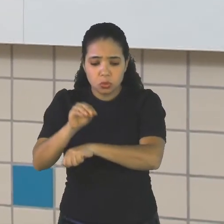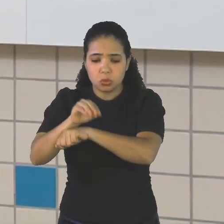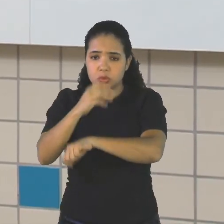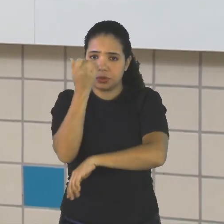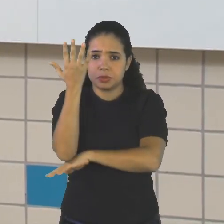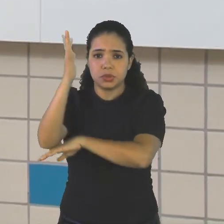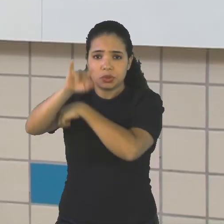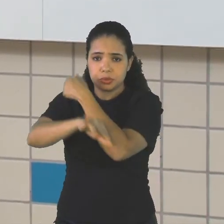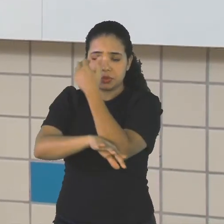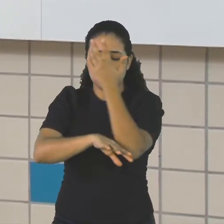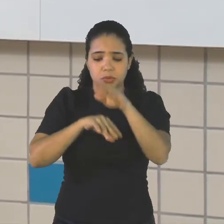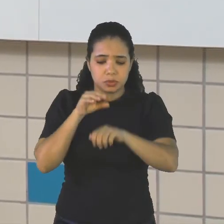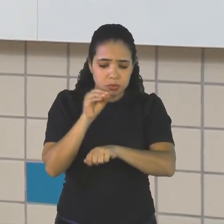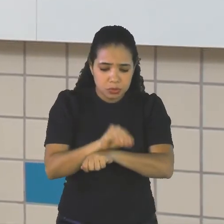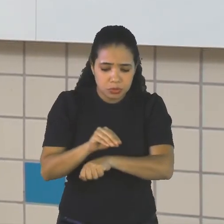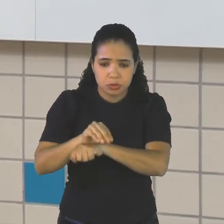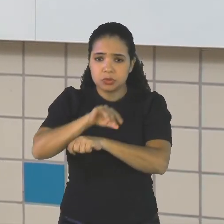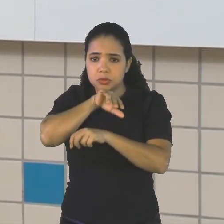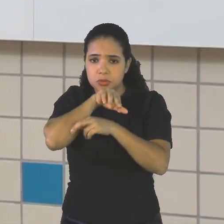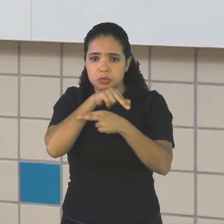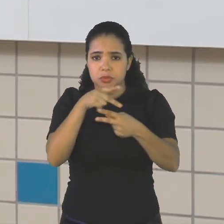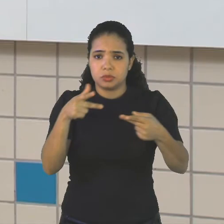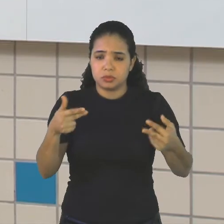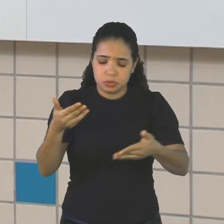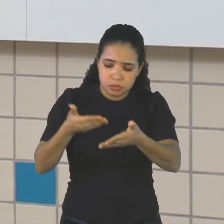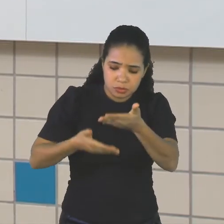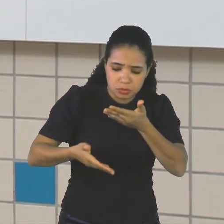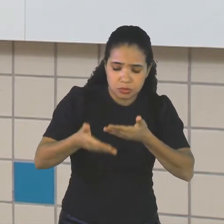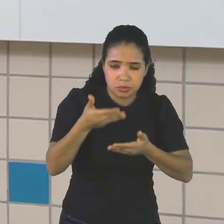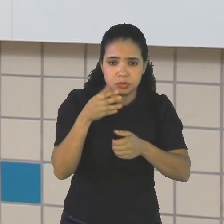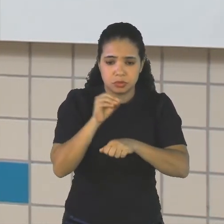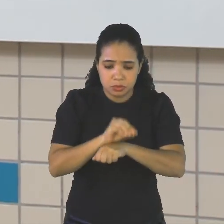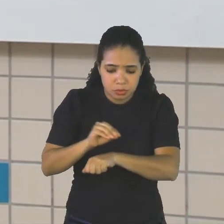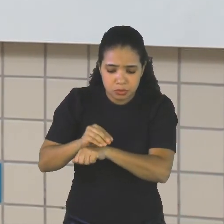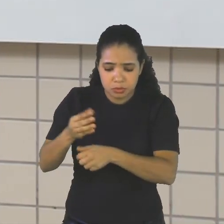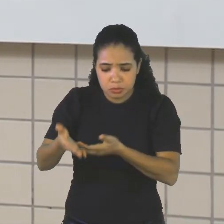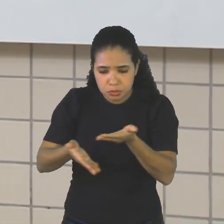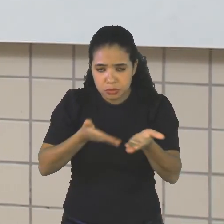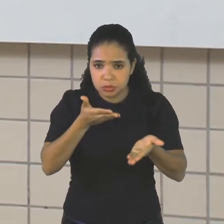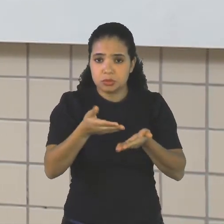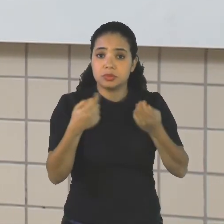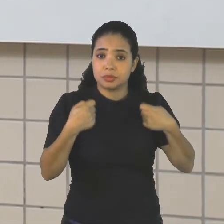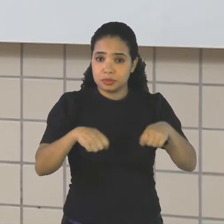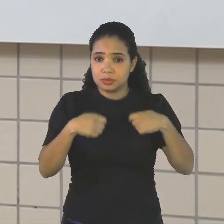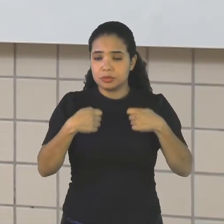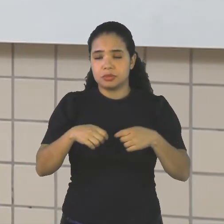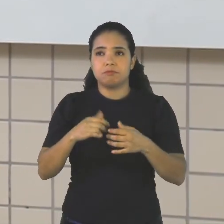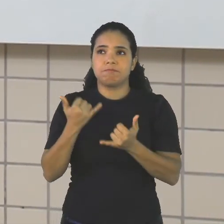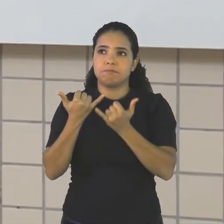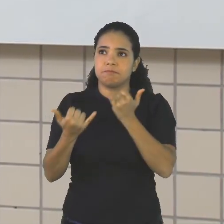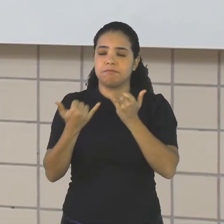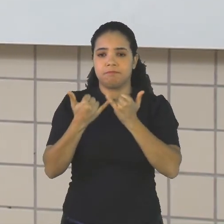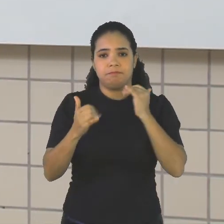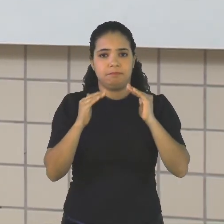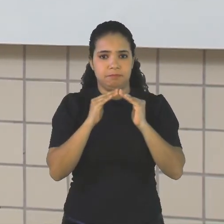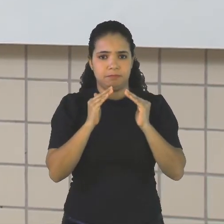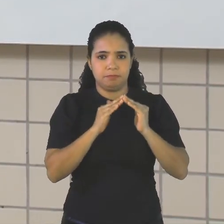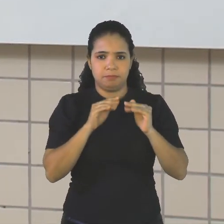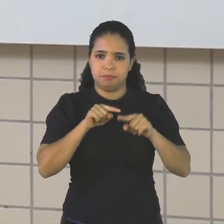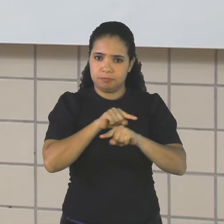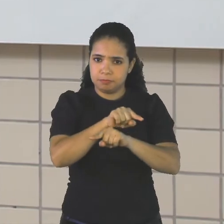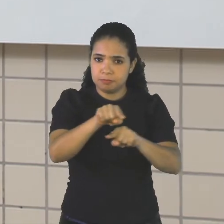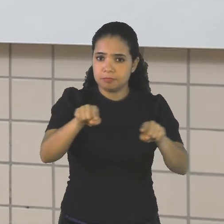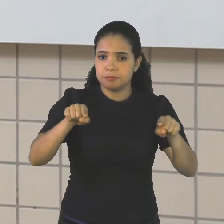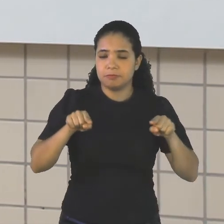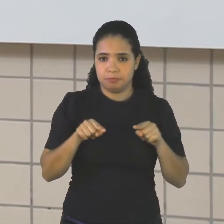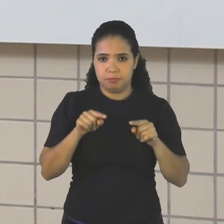tenho que manter o ambiente onde eu vivo, a casa onde eu moro, organizada. A casa onde vocês moram, vocês costumam deixar tudo bagunçado?